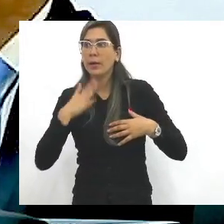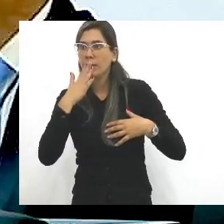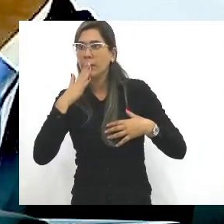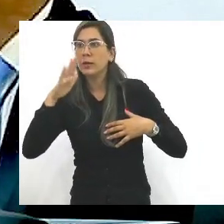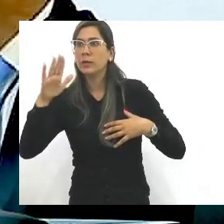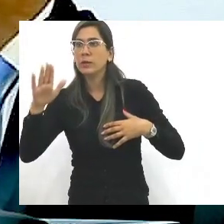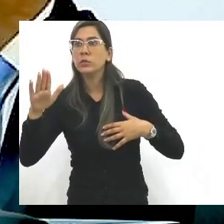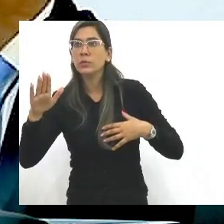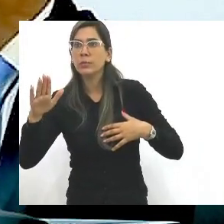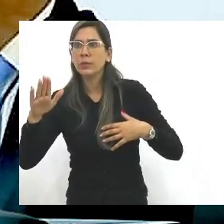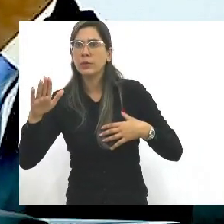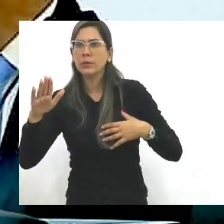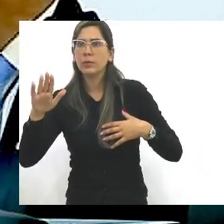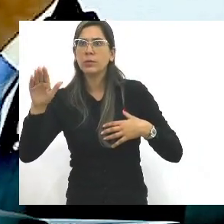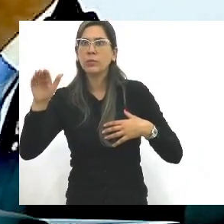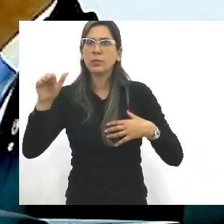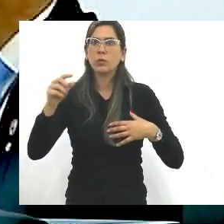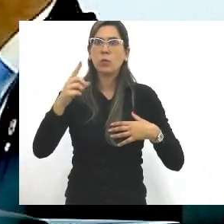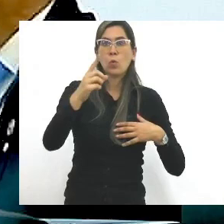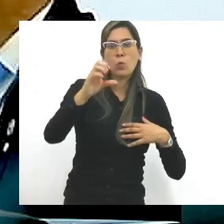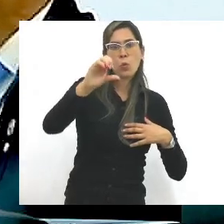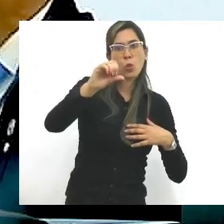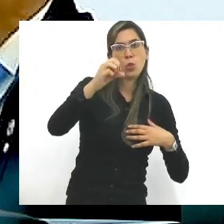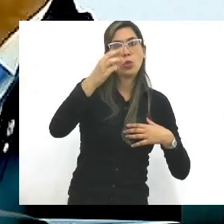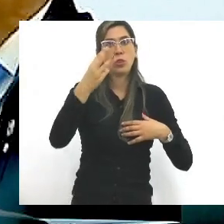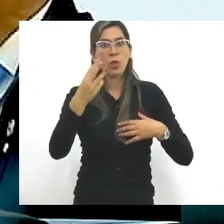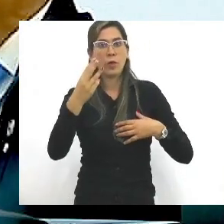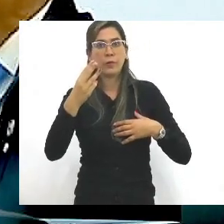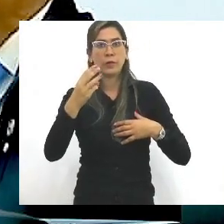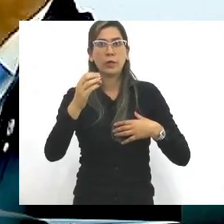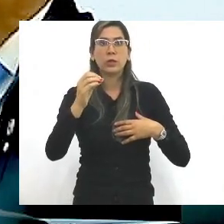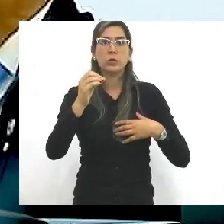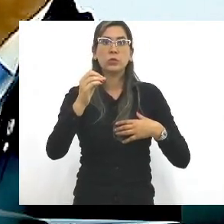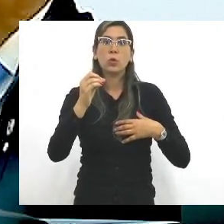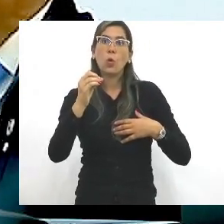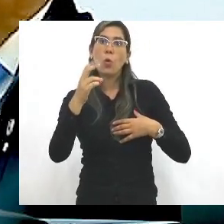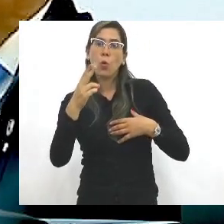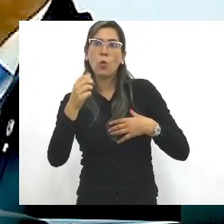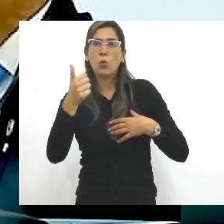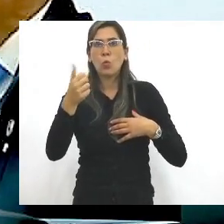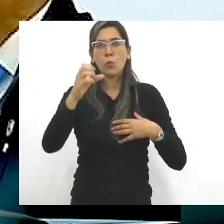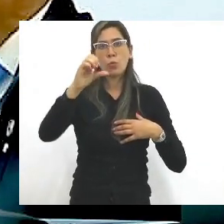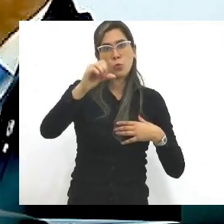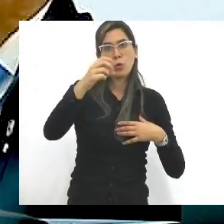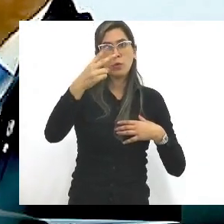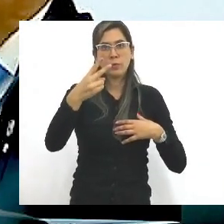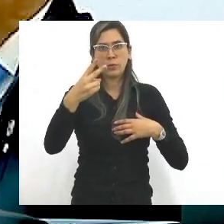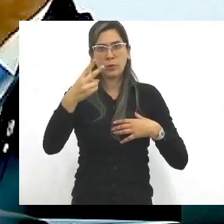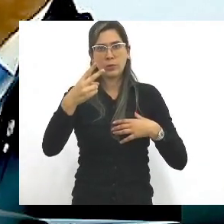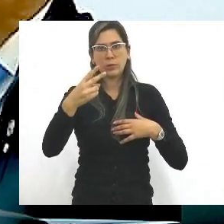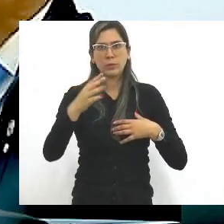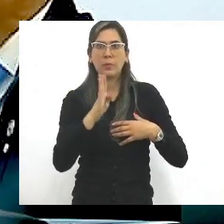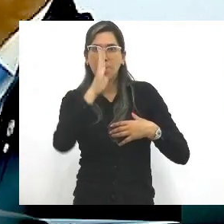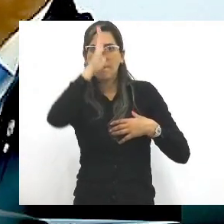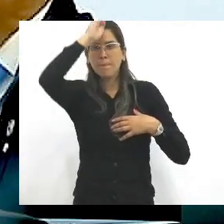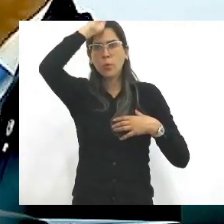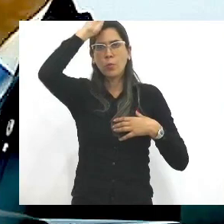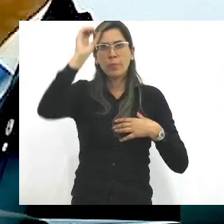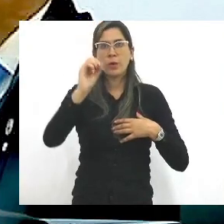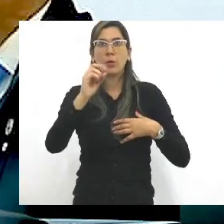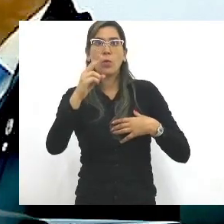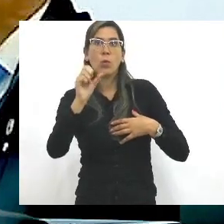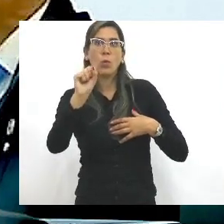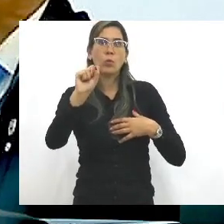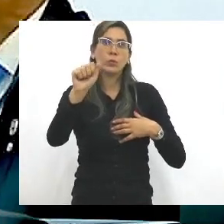que nós devemos chamar? 193, Corpo de Bombeiros, ou 192, SAMU. Aqui em Atibaia, na nossa